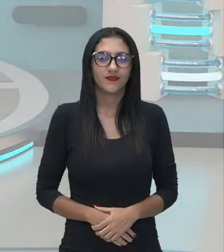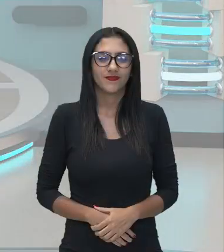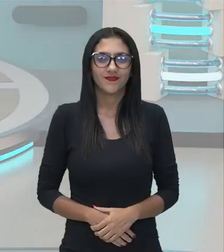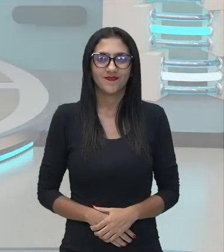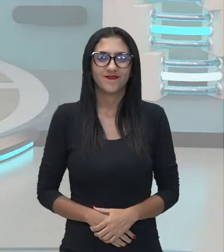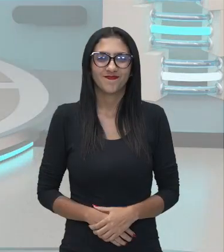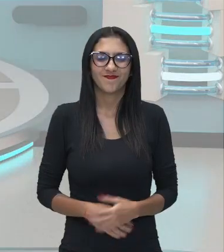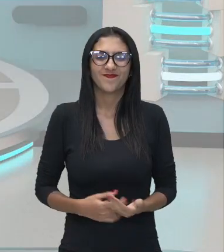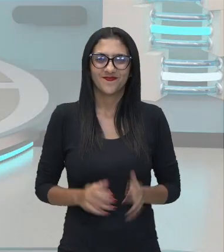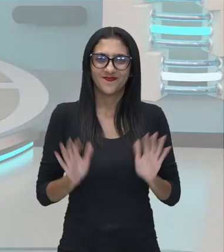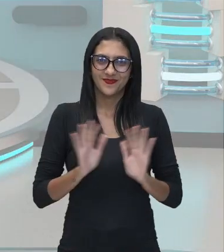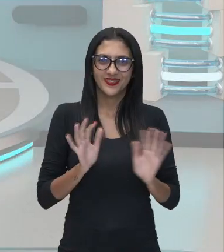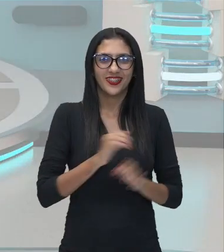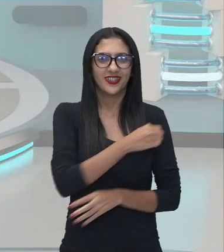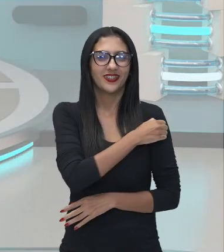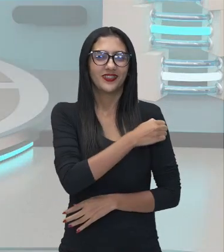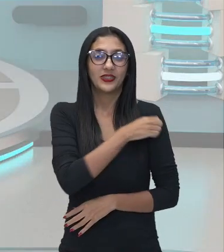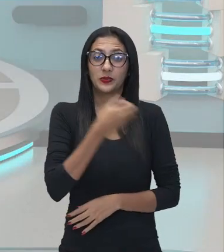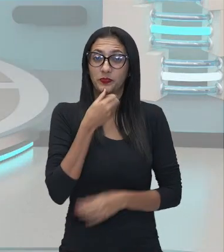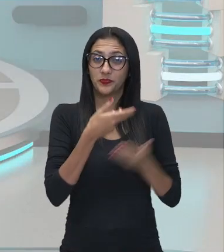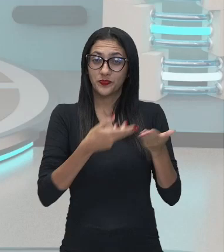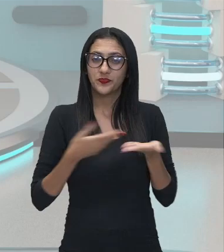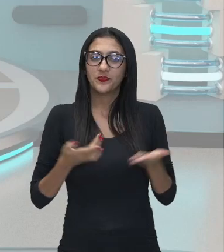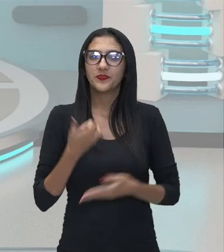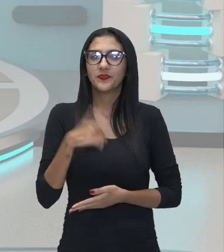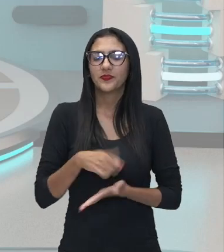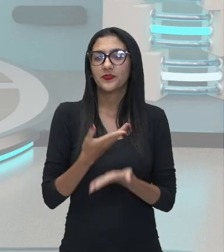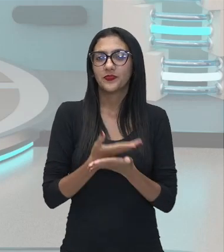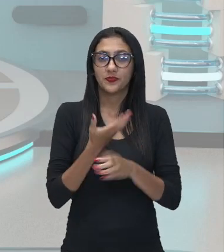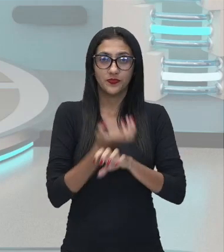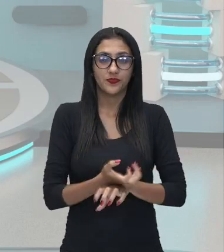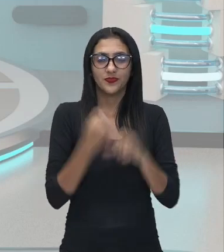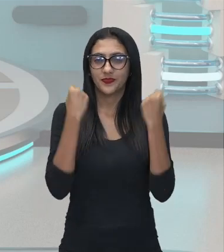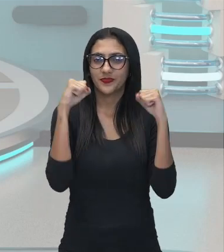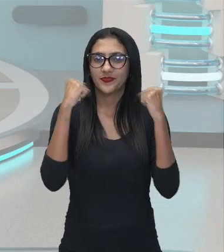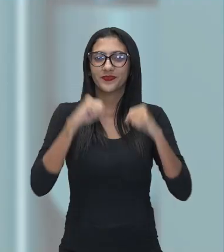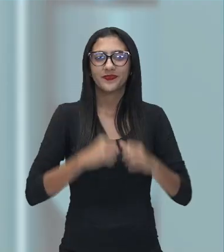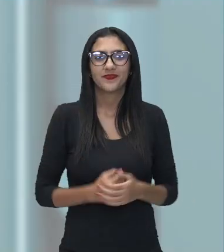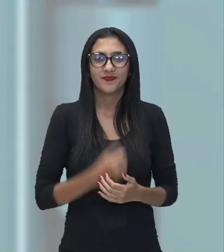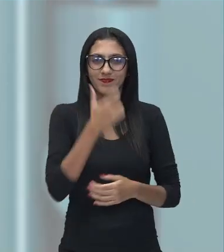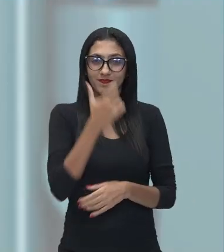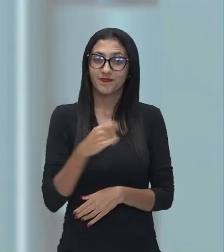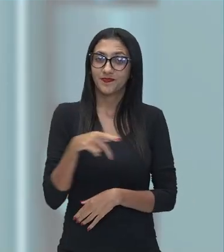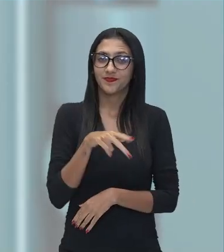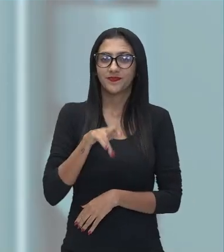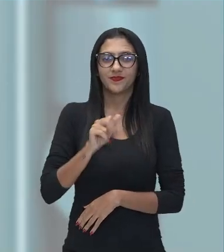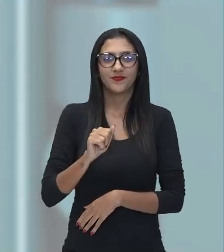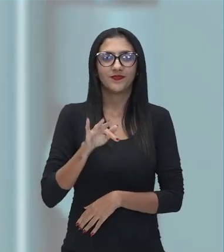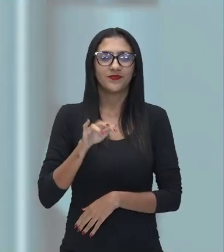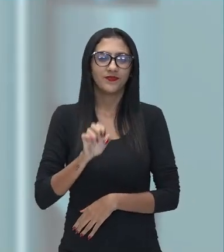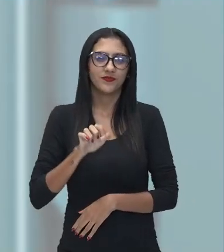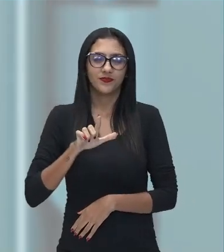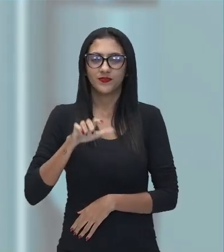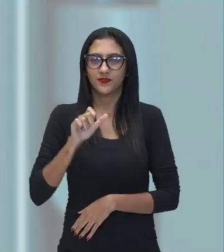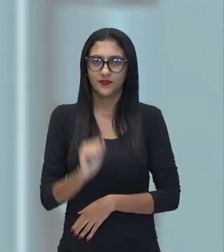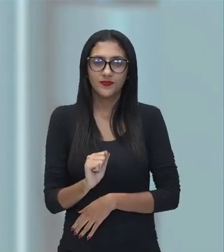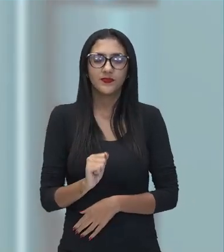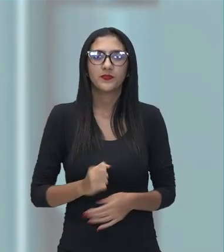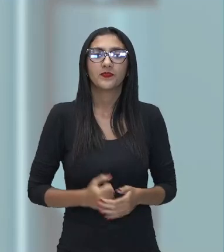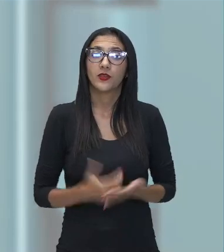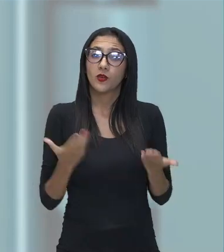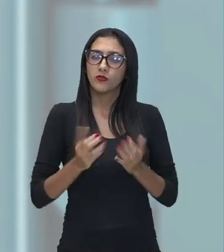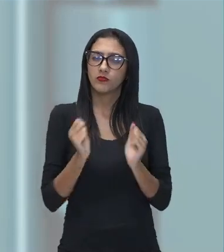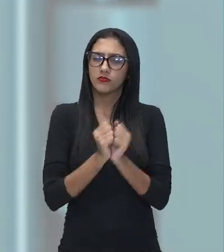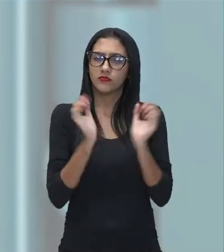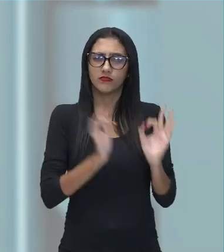bem, meu povo? Sejam bem-vindos a mais uma aula do componente de Educação Física. Eu sou a professora Rafaela Pinheiro, estarei aqui